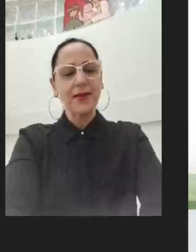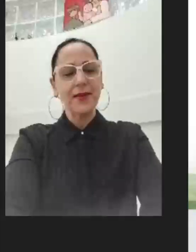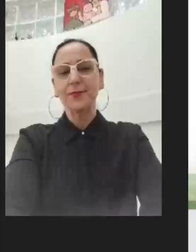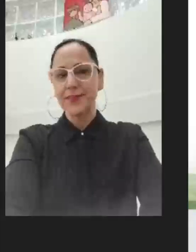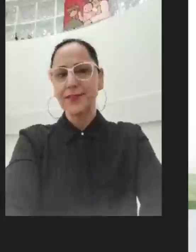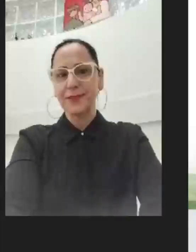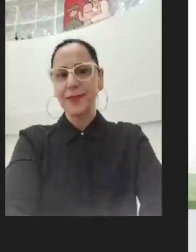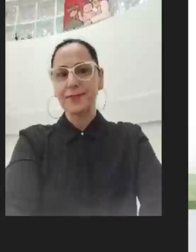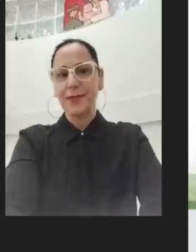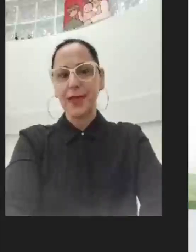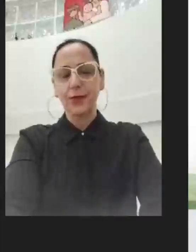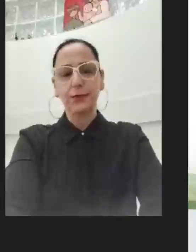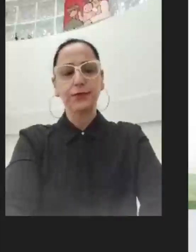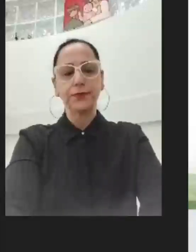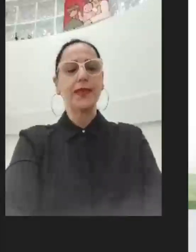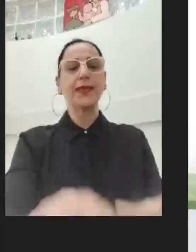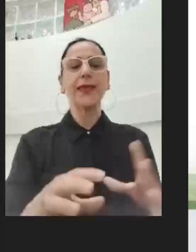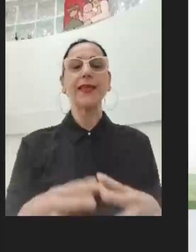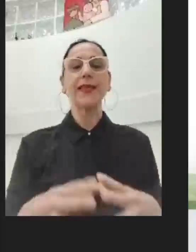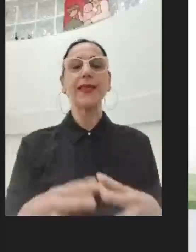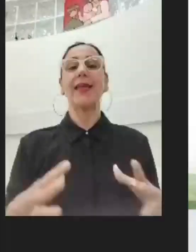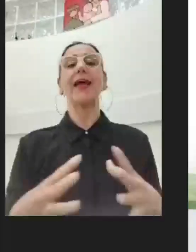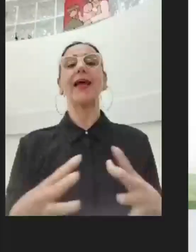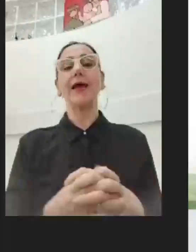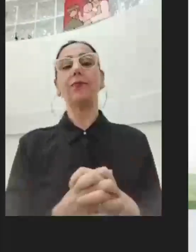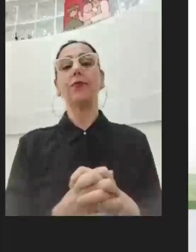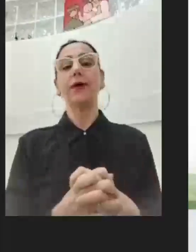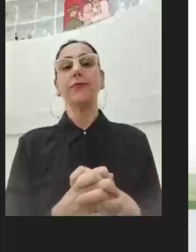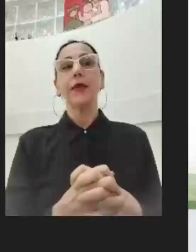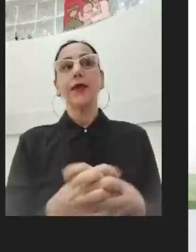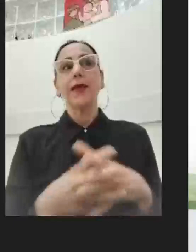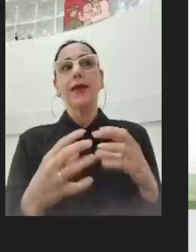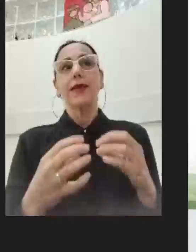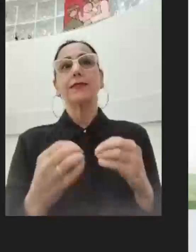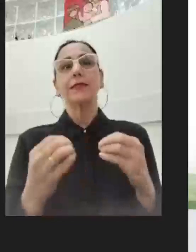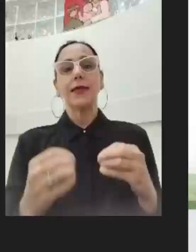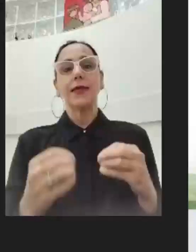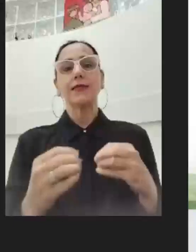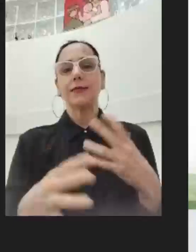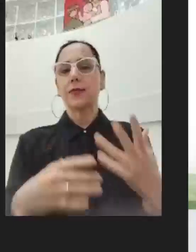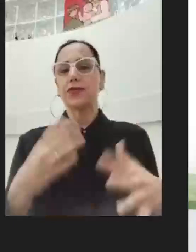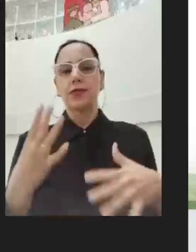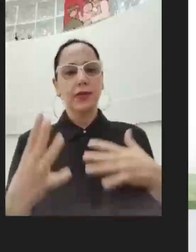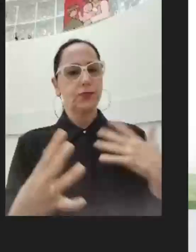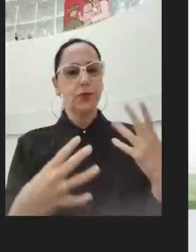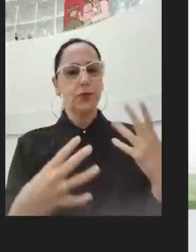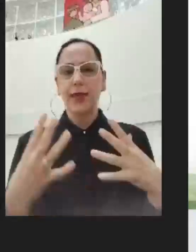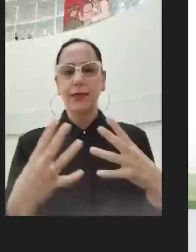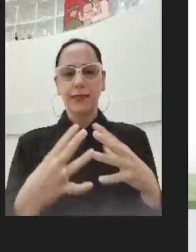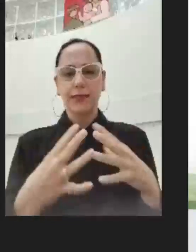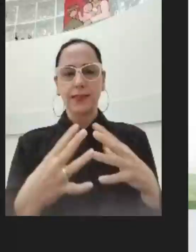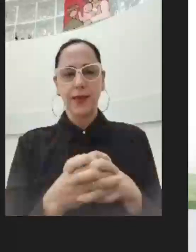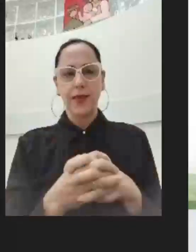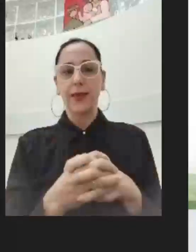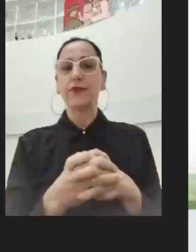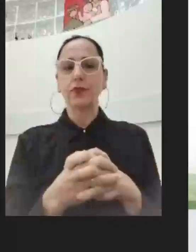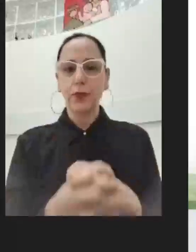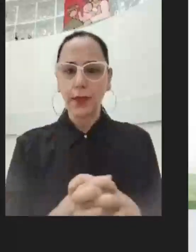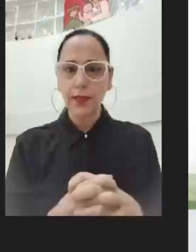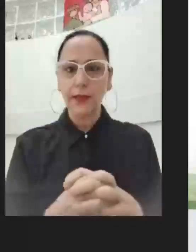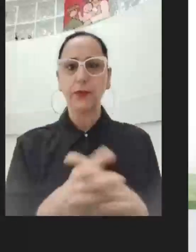né? Olha a importância do leite materno. E aí, até na época, esse leite, depois que as